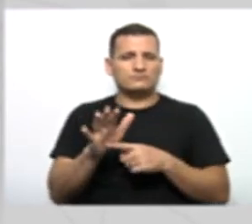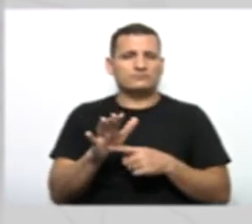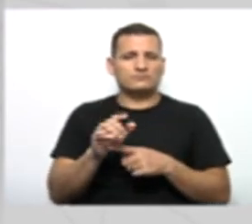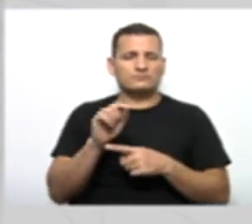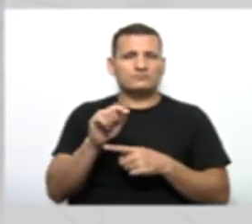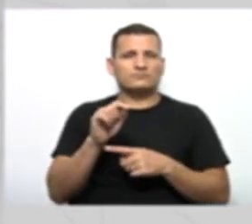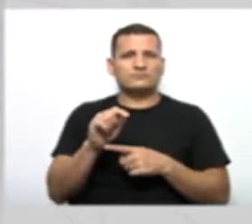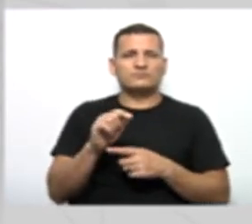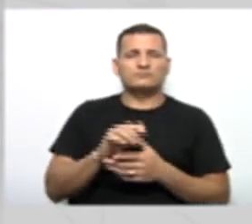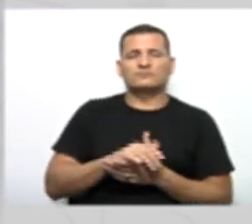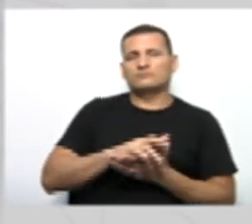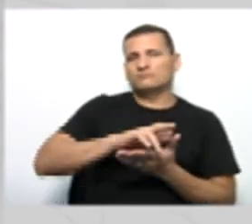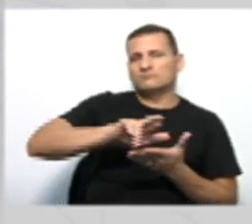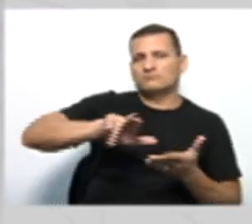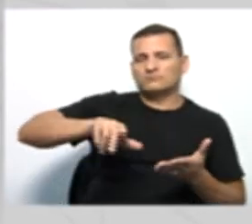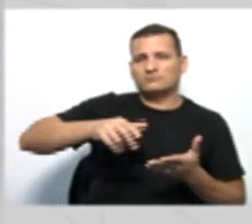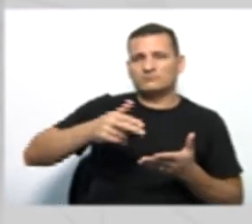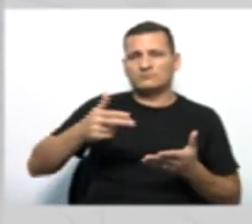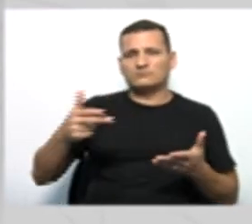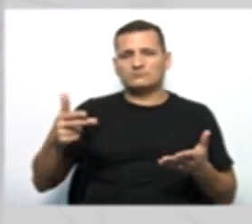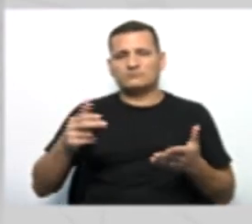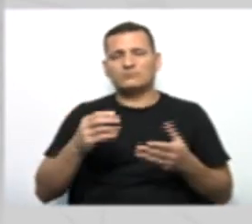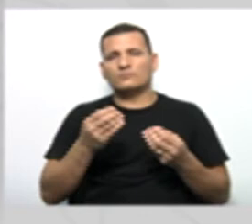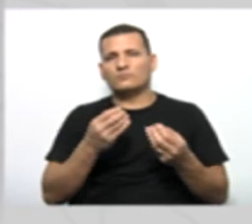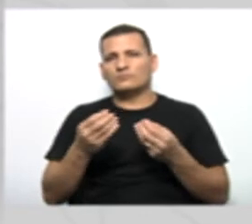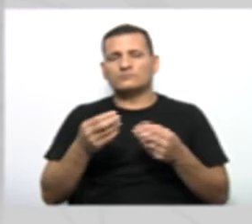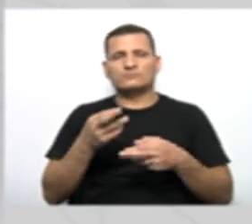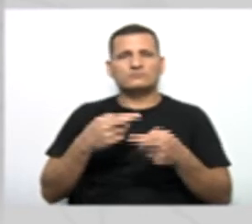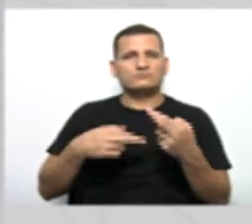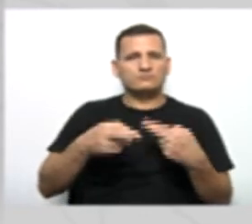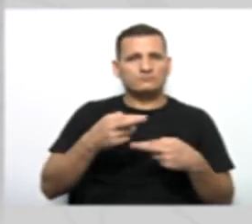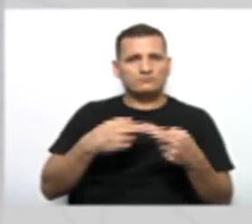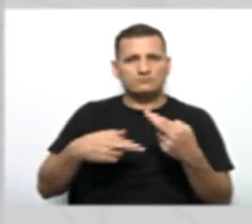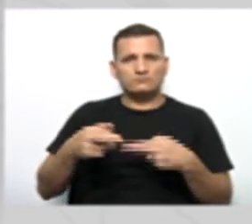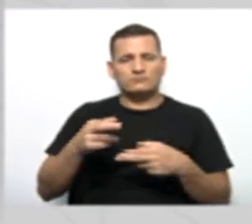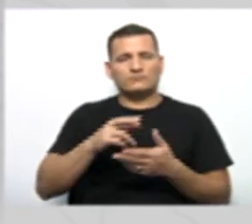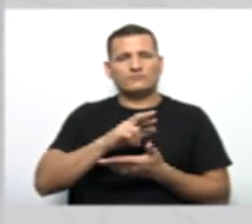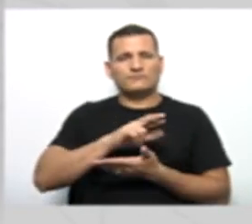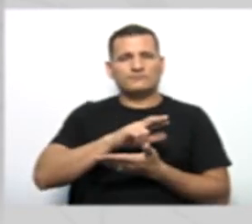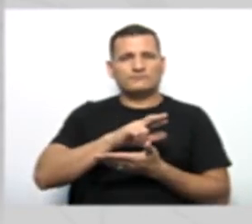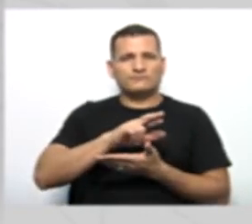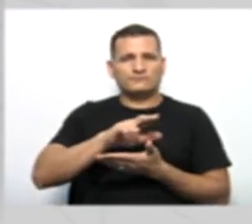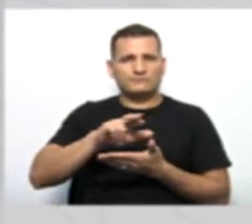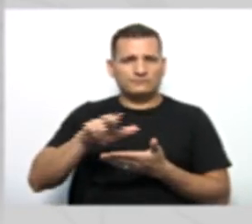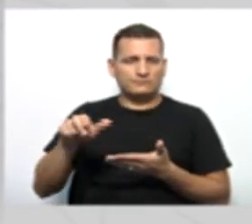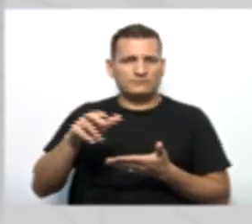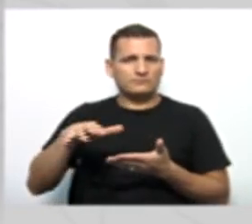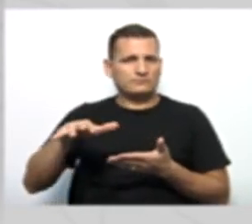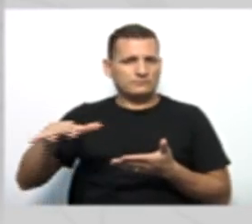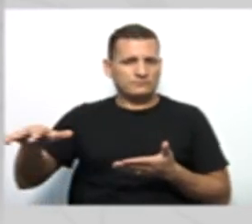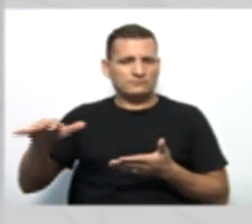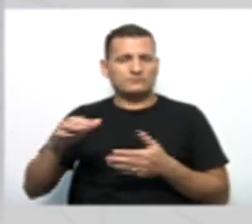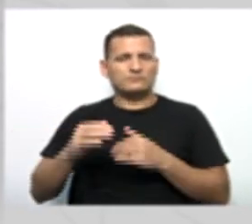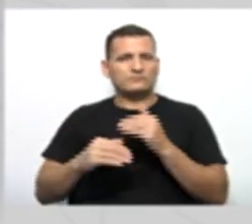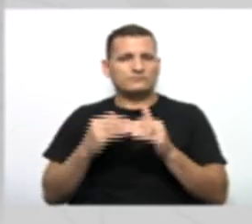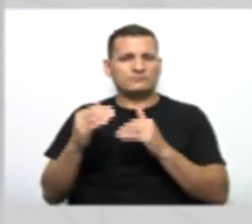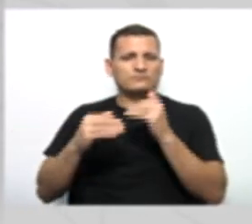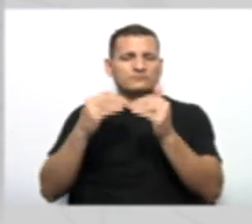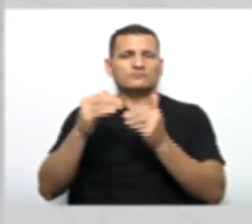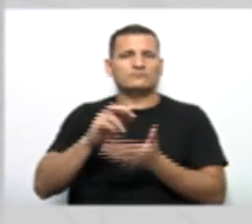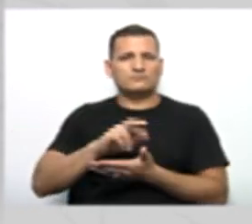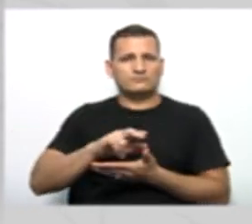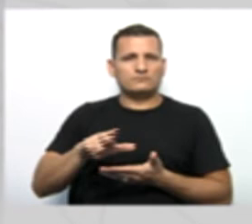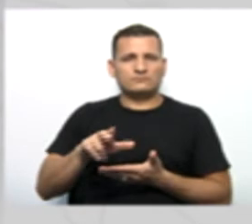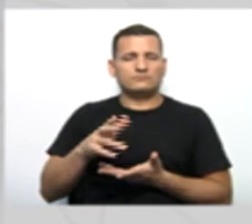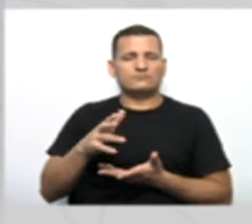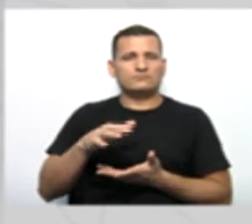integrada, multidimensional, mostra como se relaciona as várias facetas do desenvolvimento, as várias facetas de uma